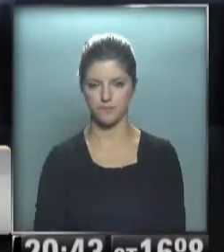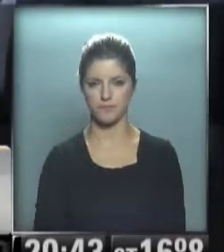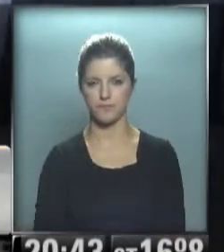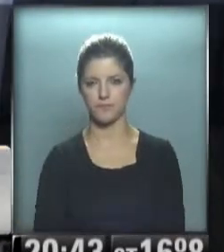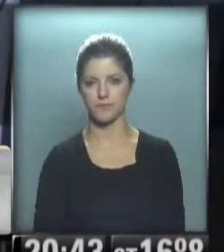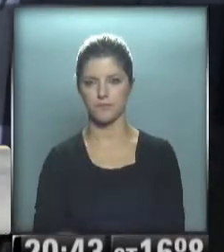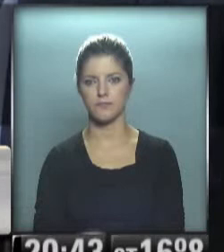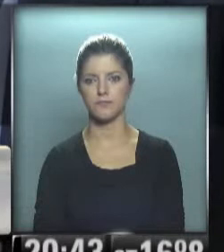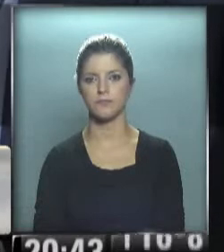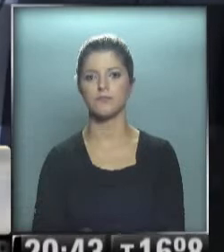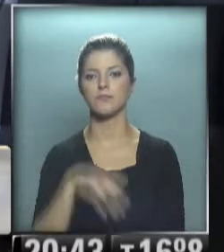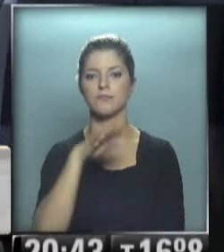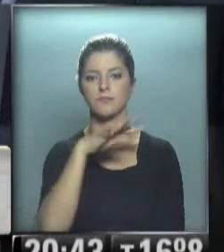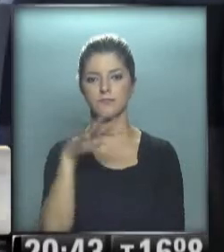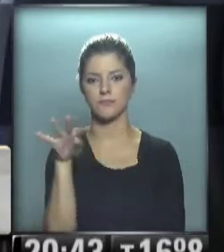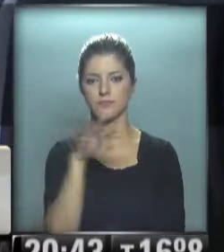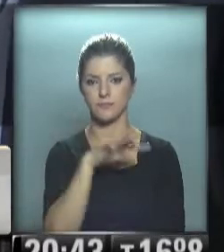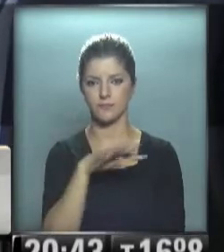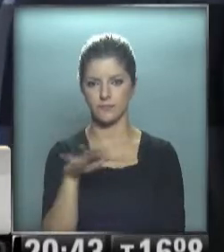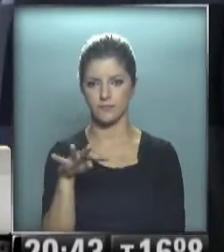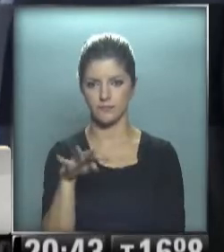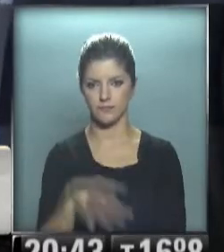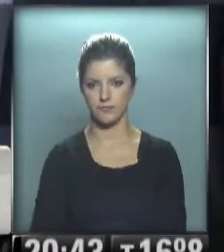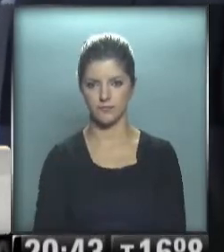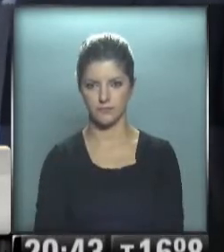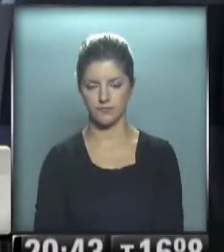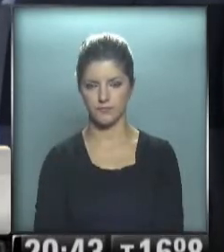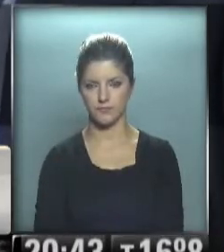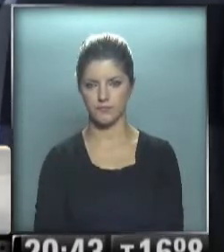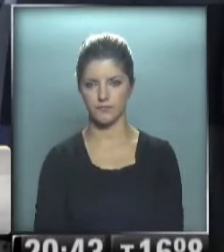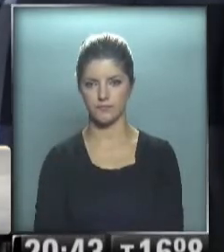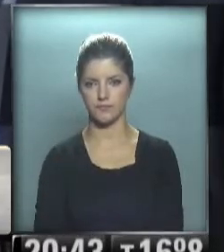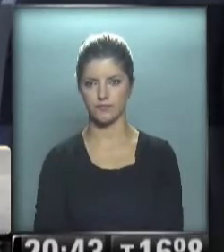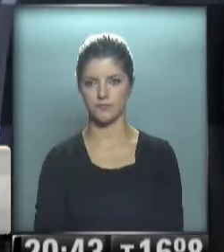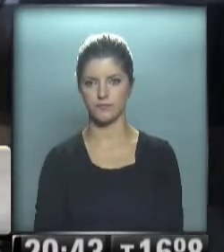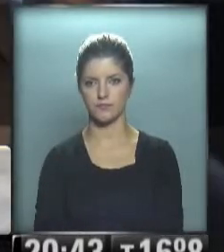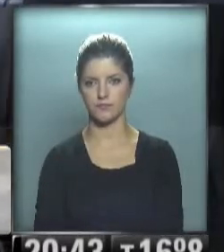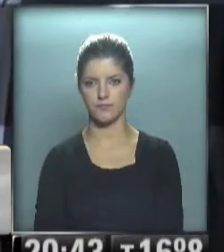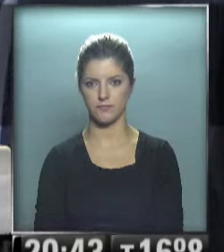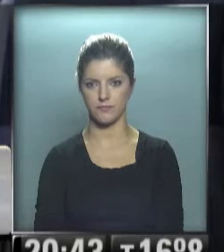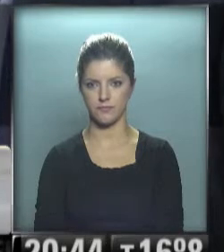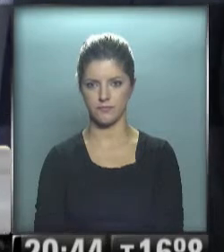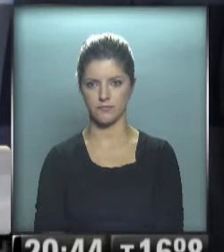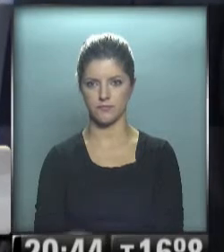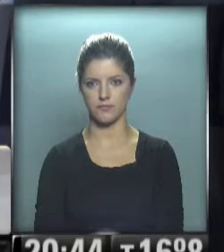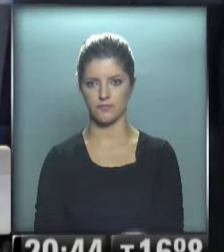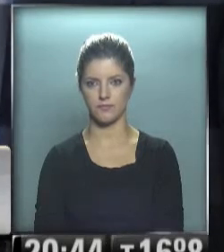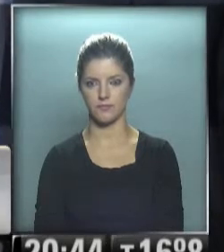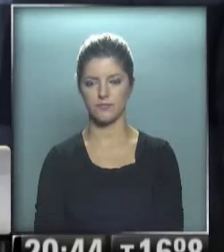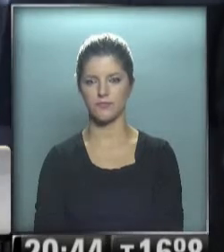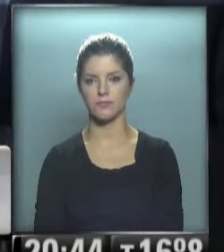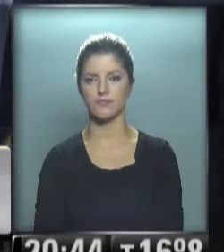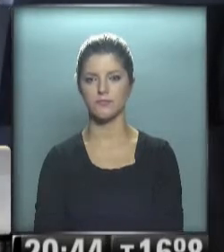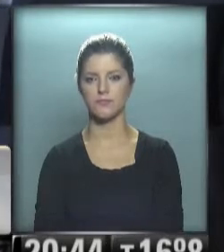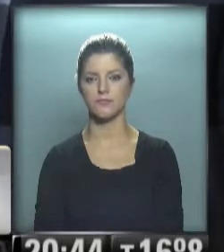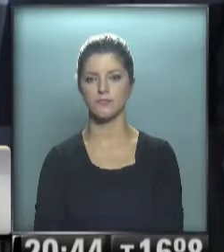É uma pressão muito grande. A gente sempre espera, né, que o Brasil seja campeão, mas